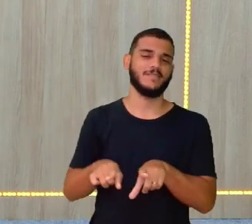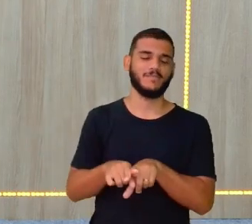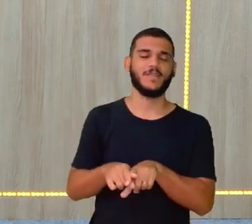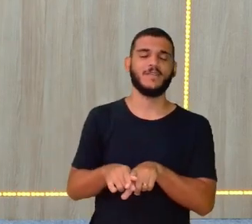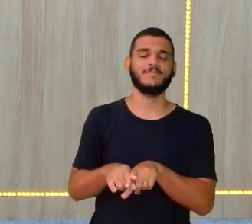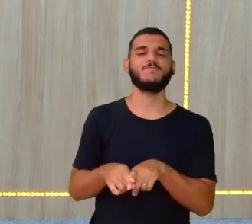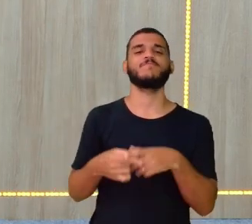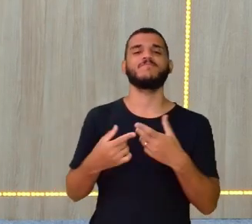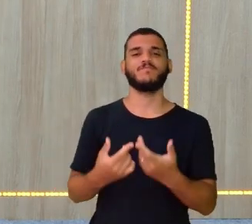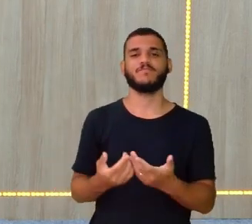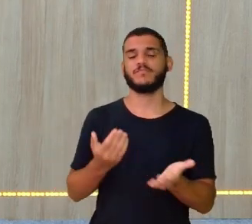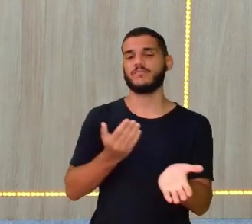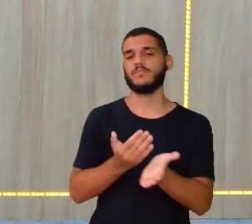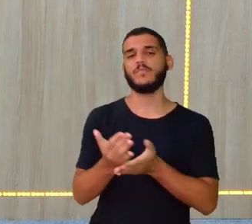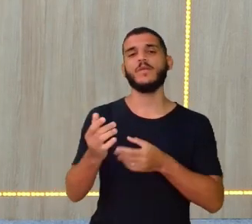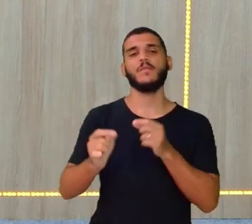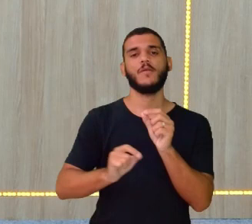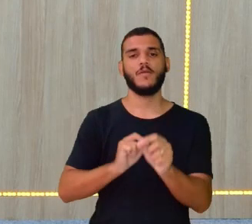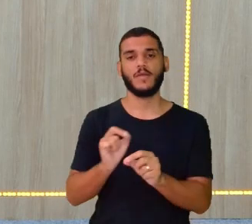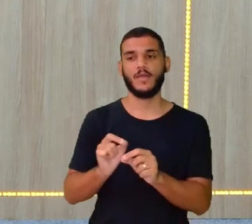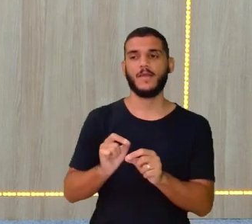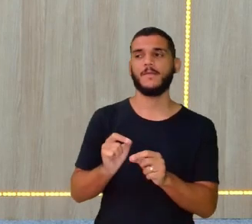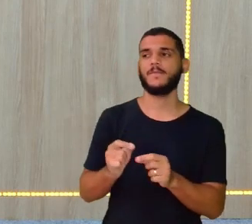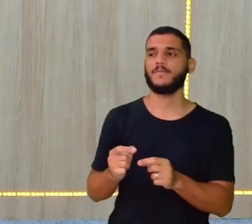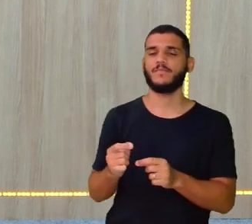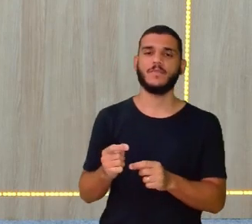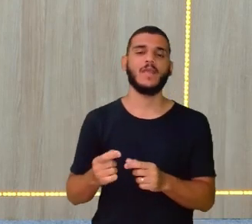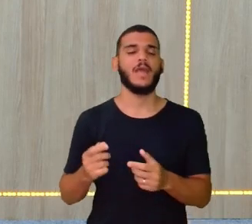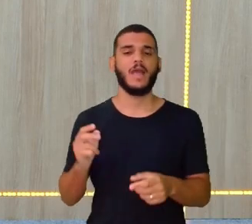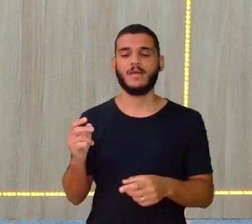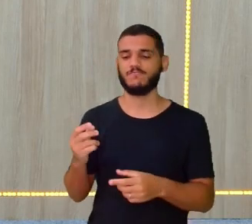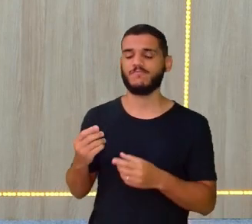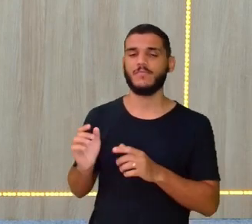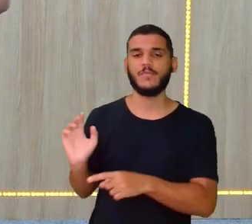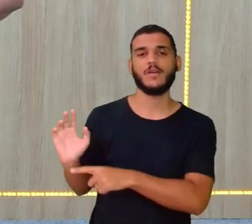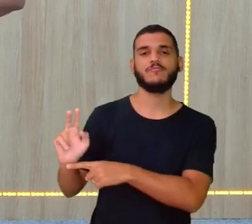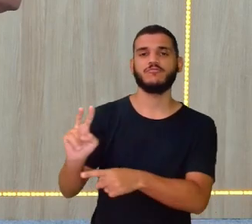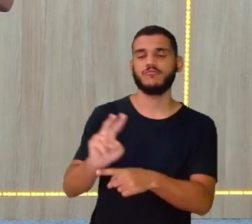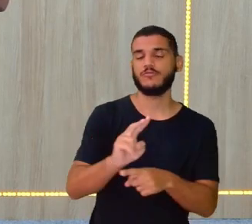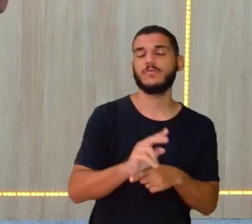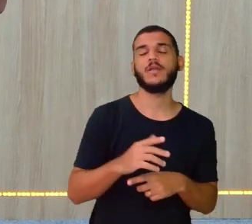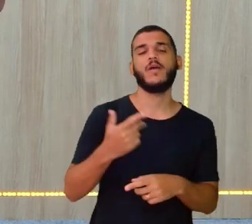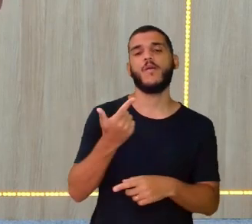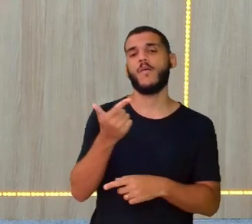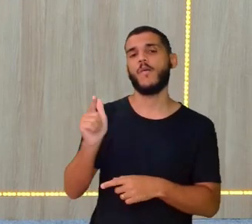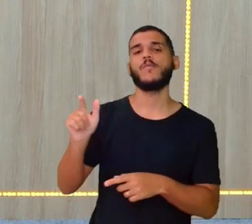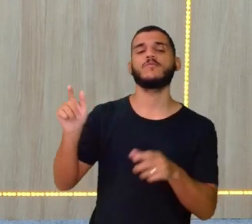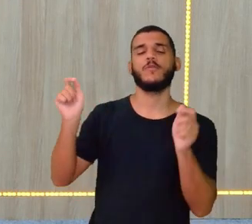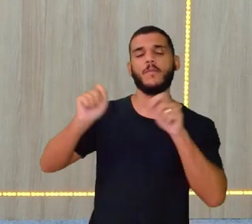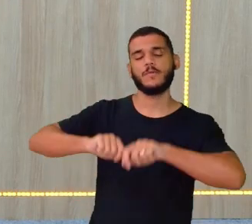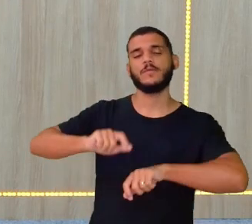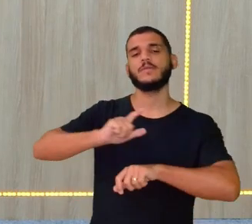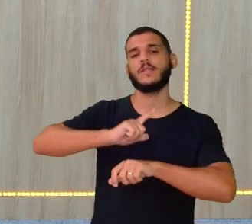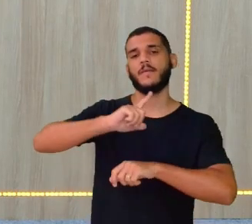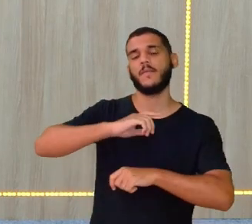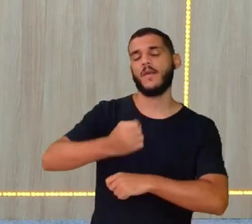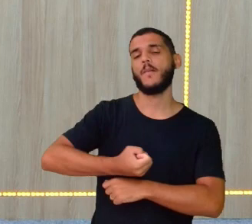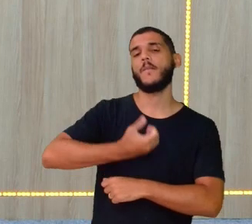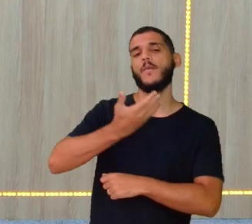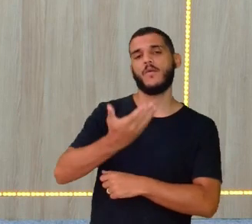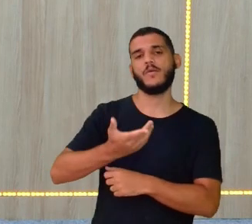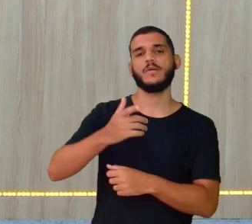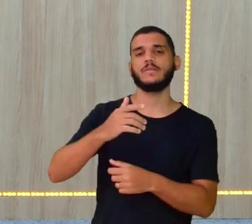e começa a alimentar outros, não é, que podem se tornar também um poeta,